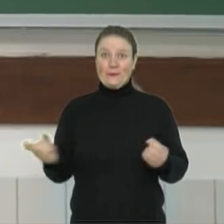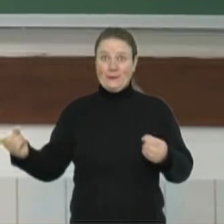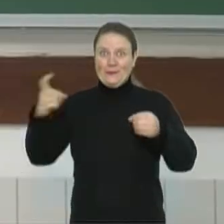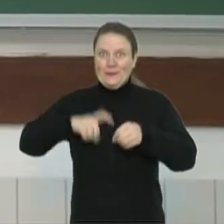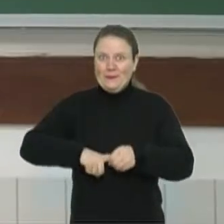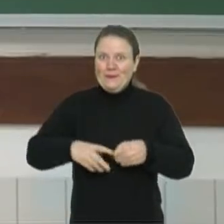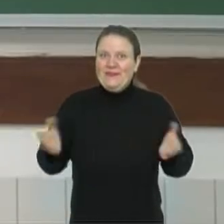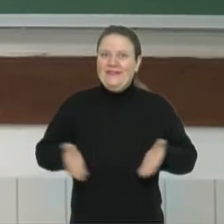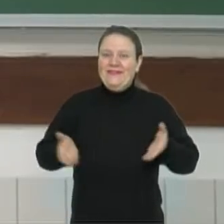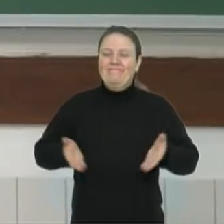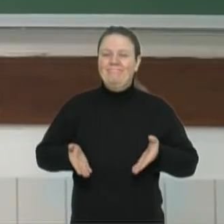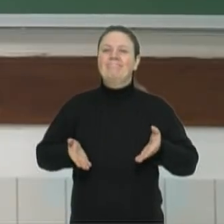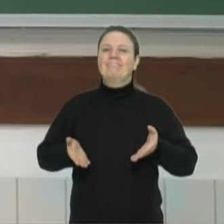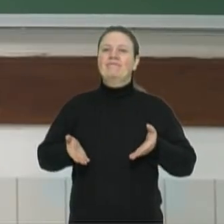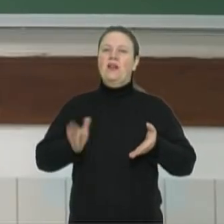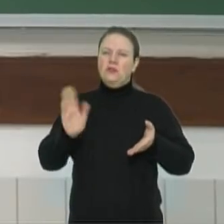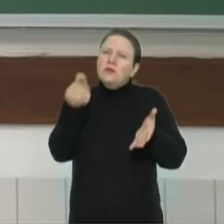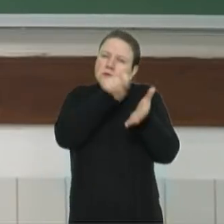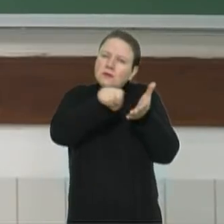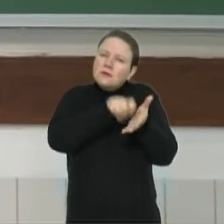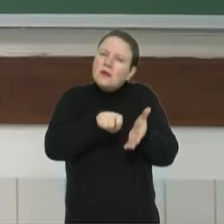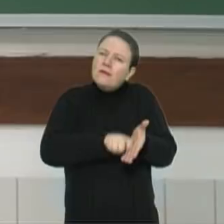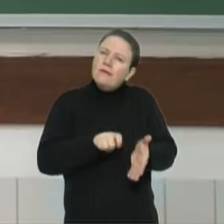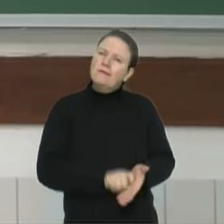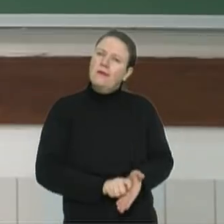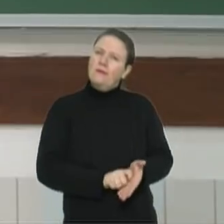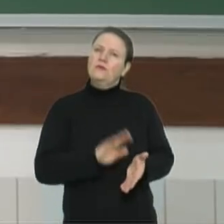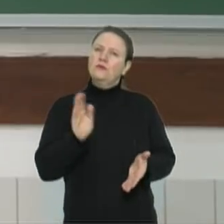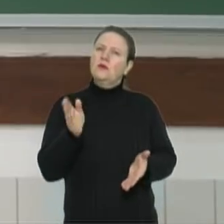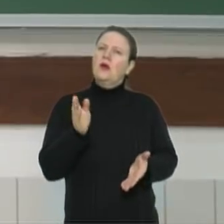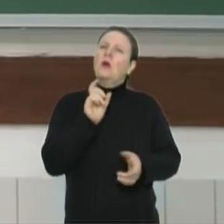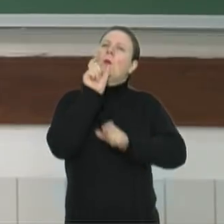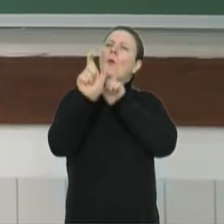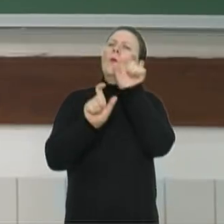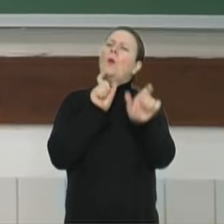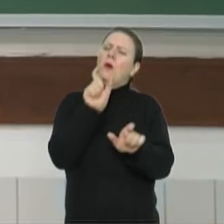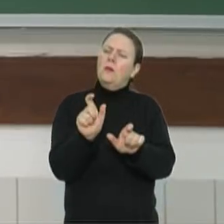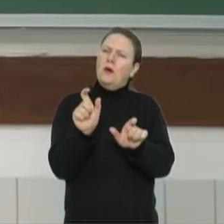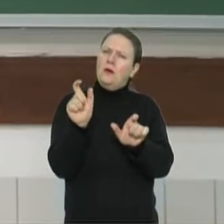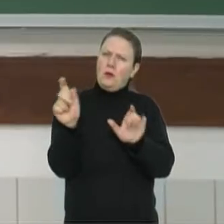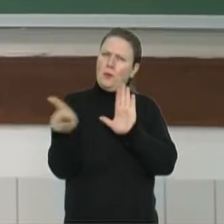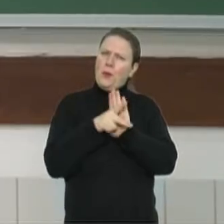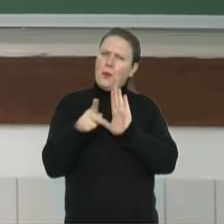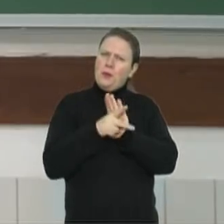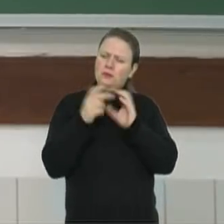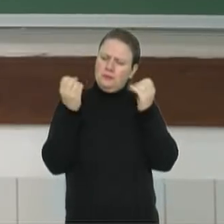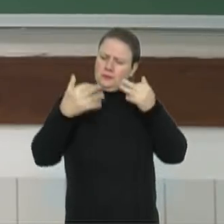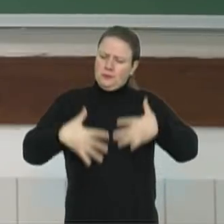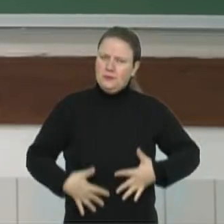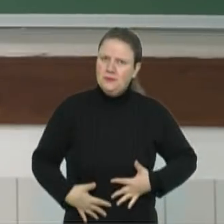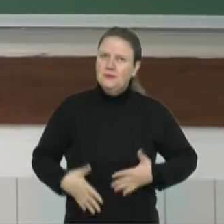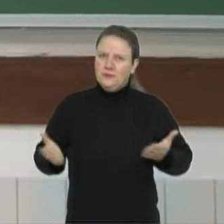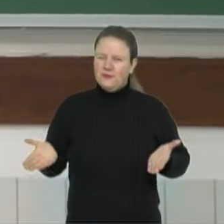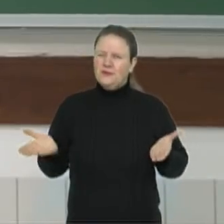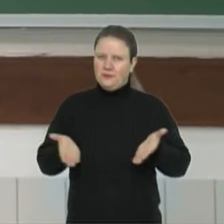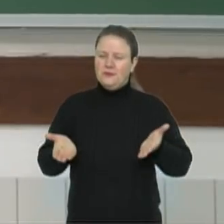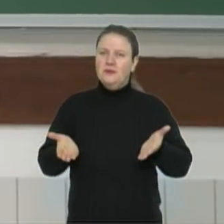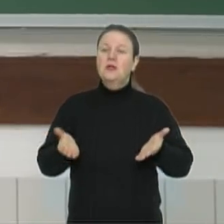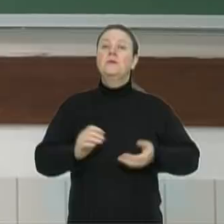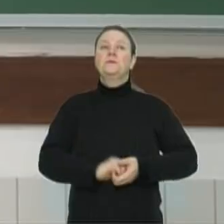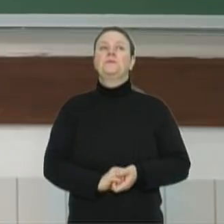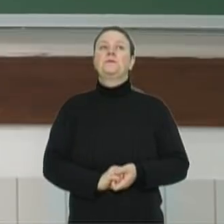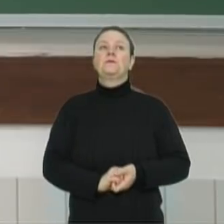Voltando aqui então, pessoal, né, você escreveu com suas palavras como explicar esse ser aí, esse Dasein, ou seja, o próprio ser